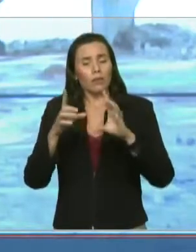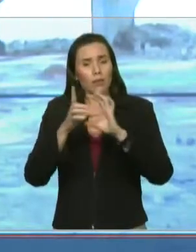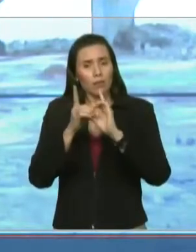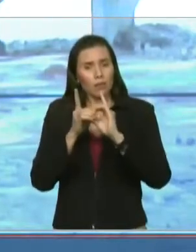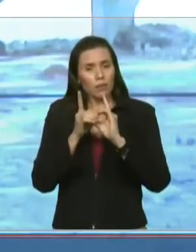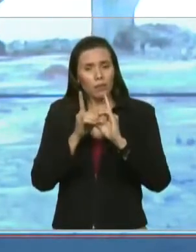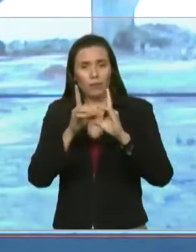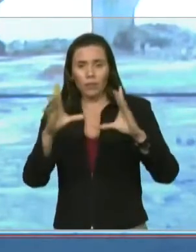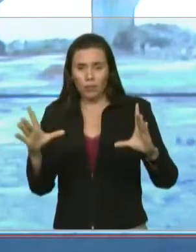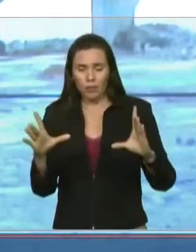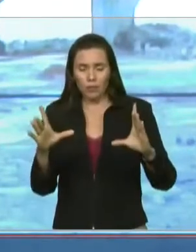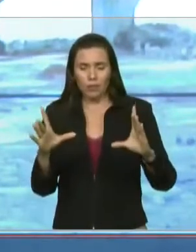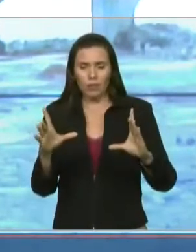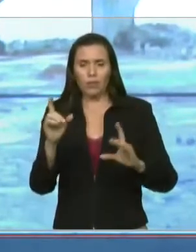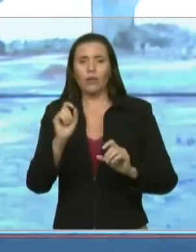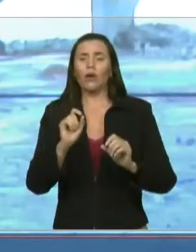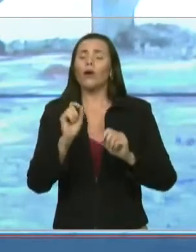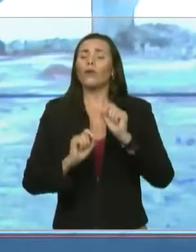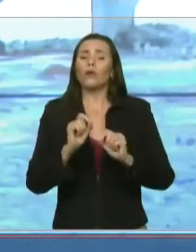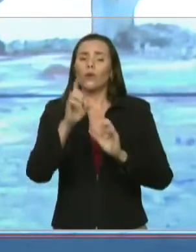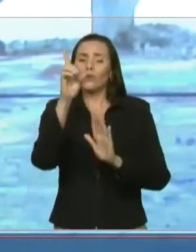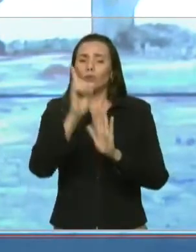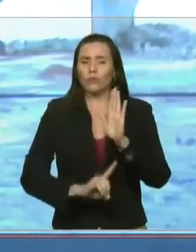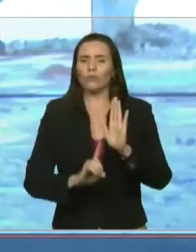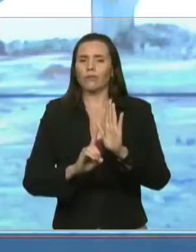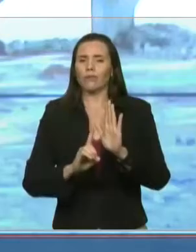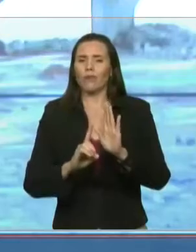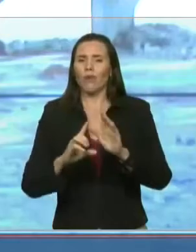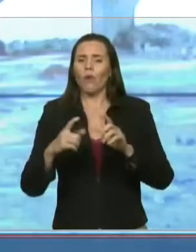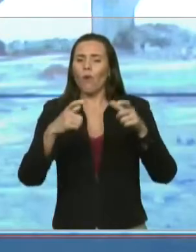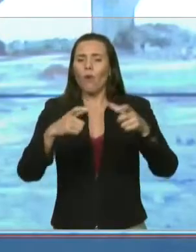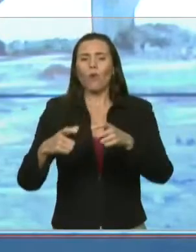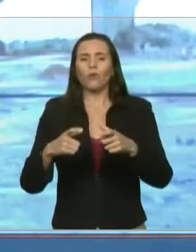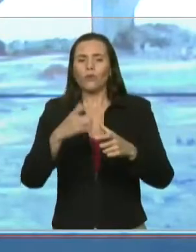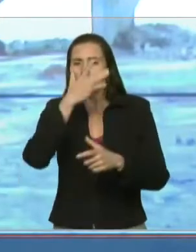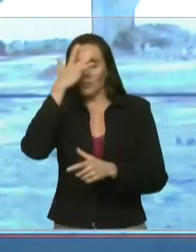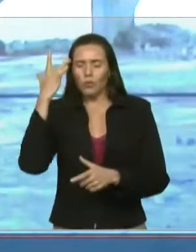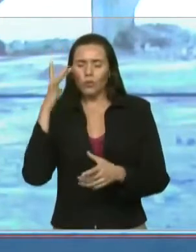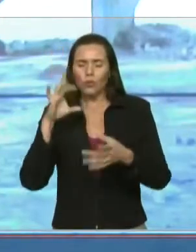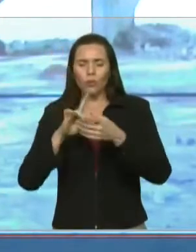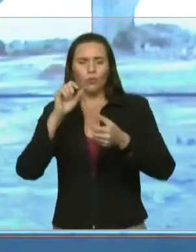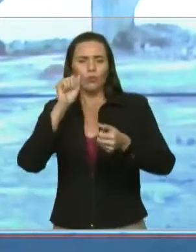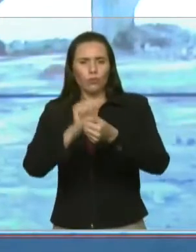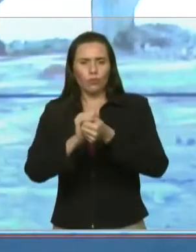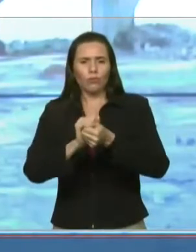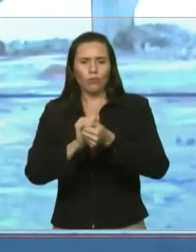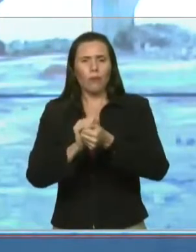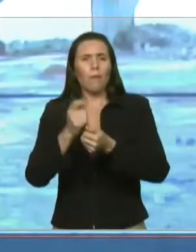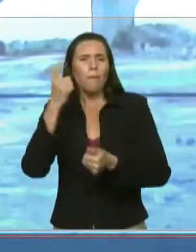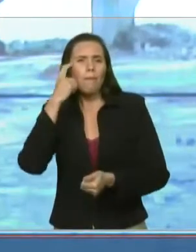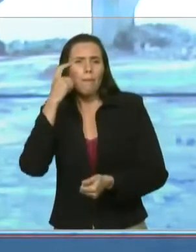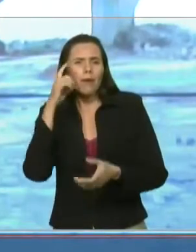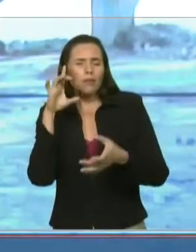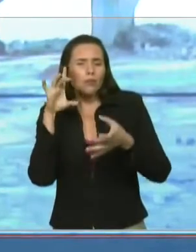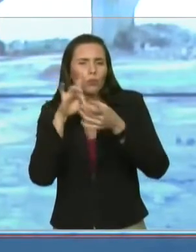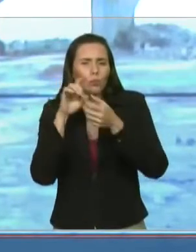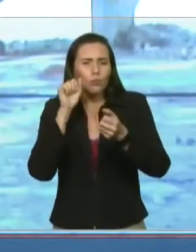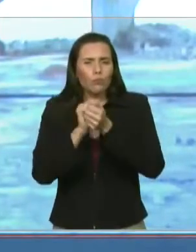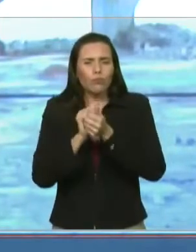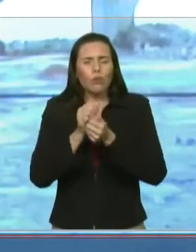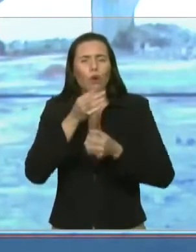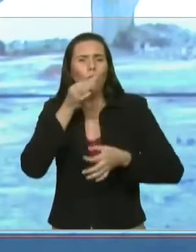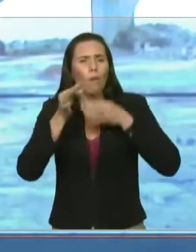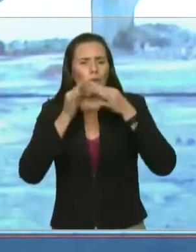fornecido, ele faz parte de um processo de construção, e numa democracia cada vez mais participativa, as políticas públicas elas devem